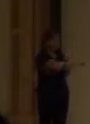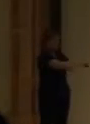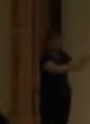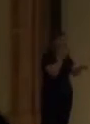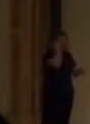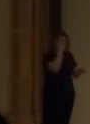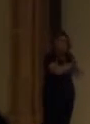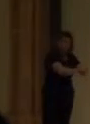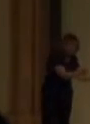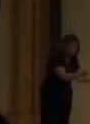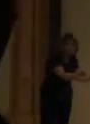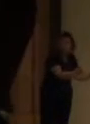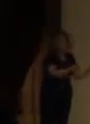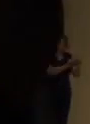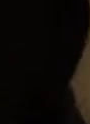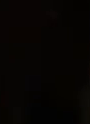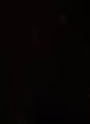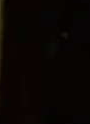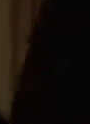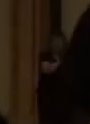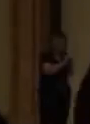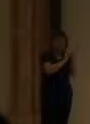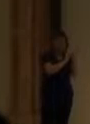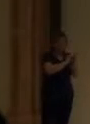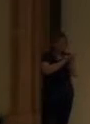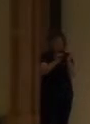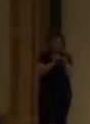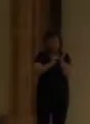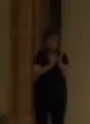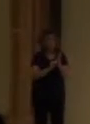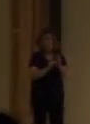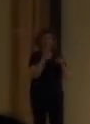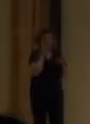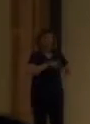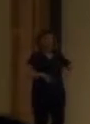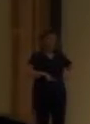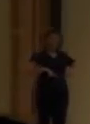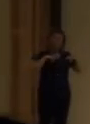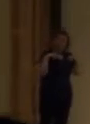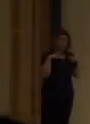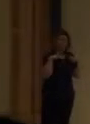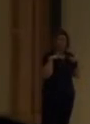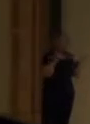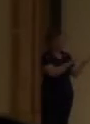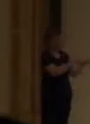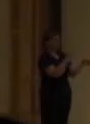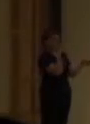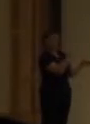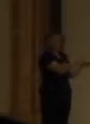das condições de vida da colónia no século XVIII, mas também nos foi dizendo, um